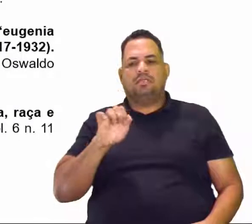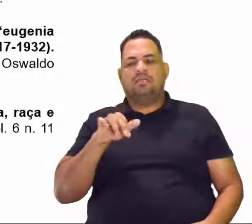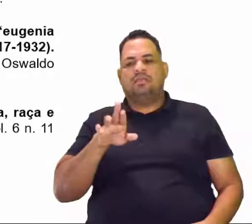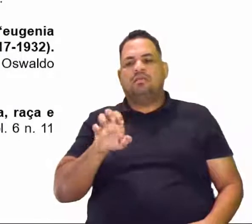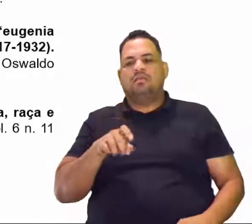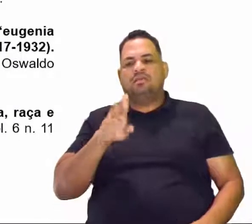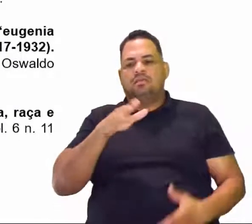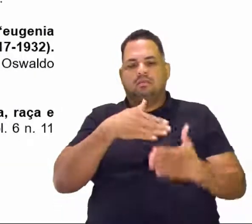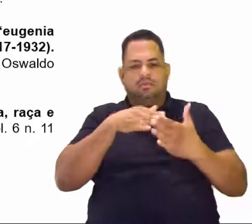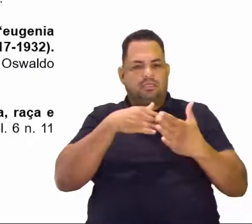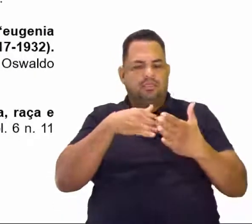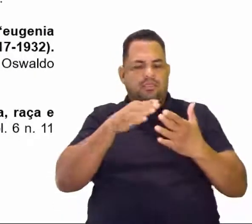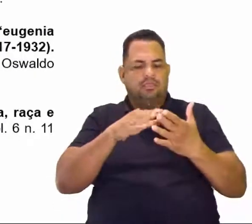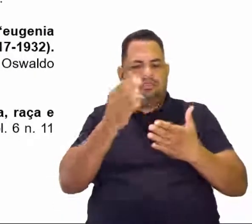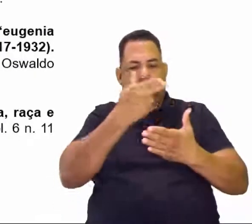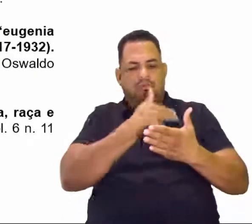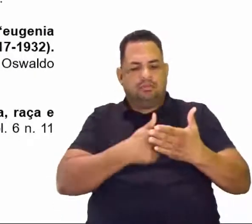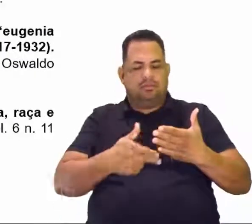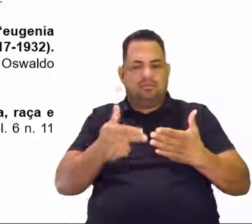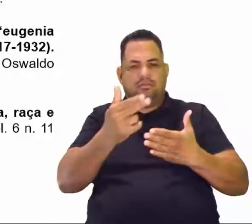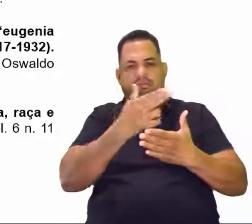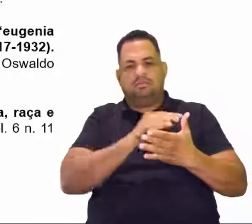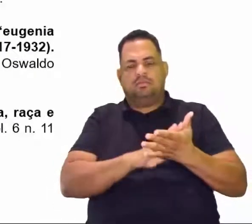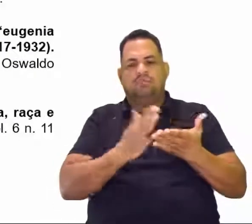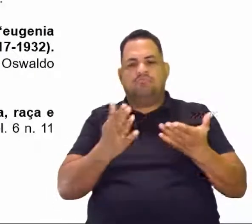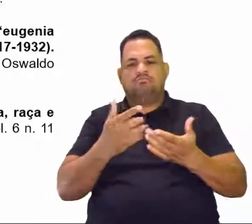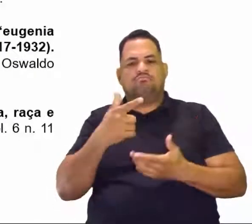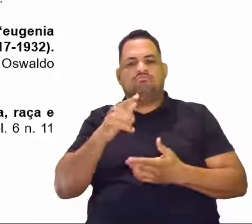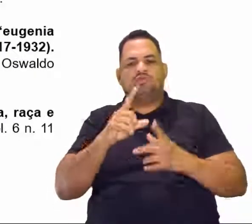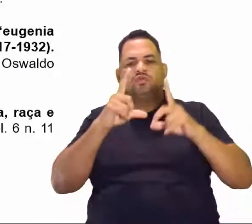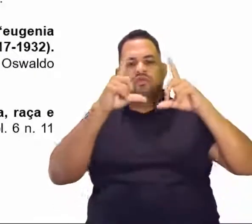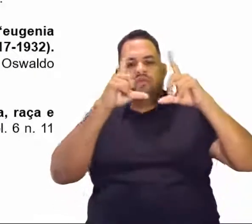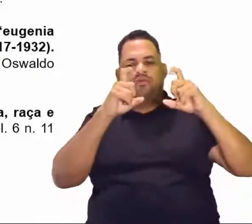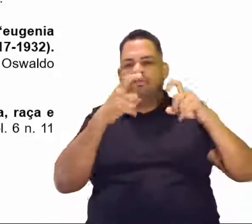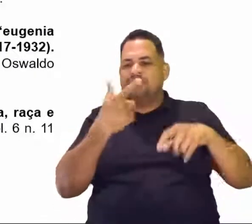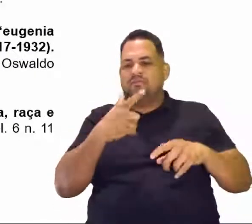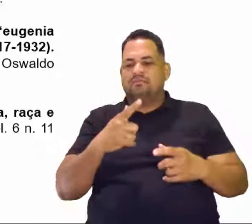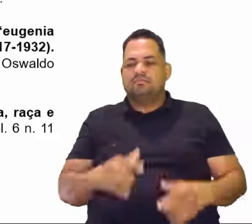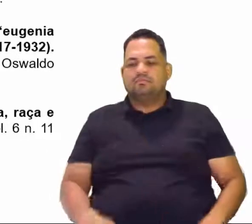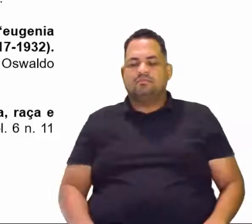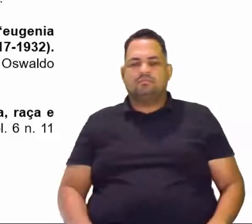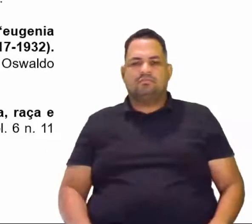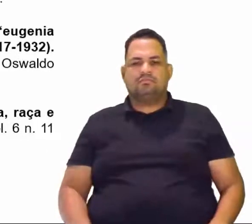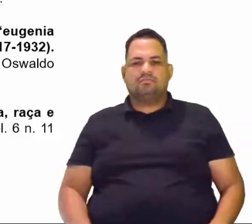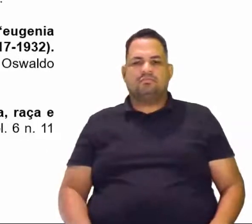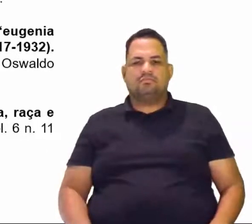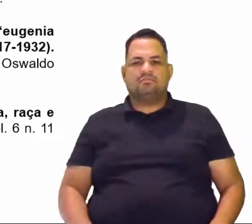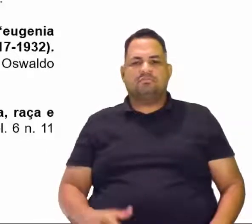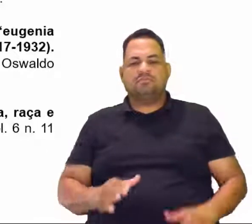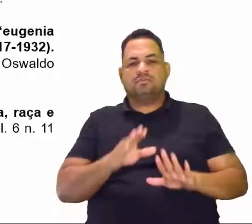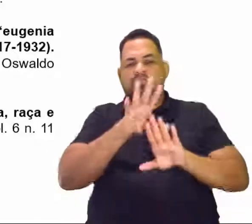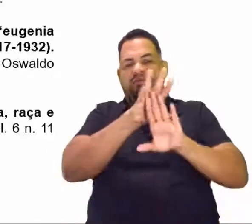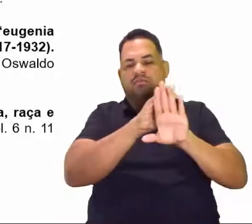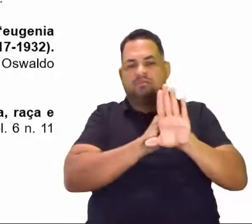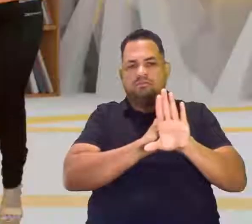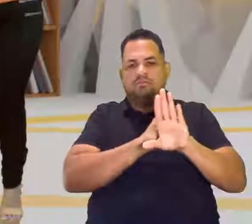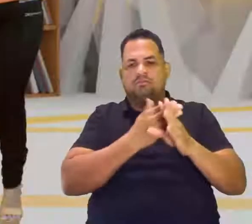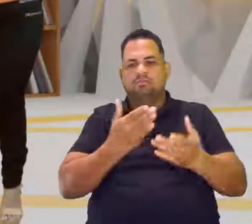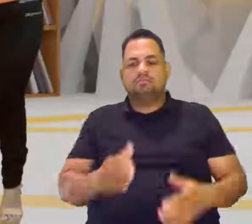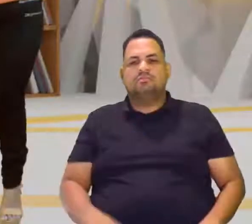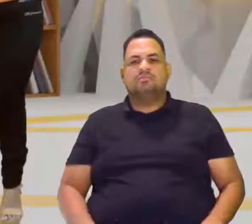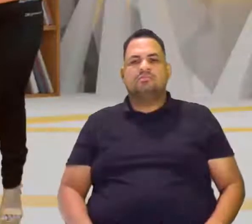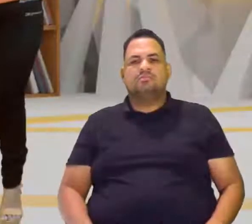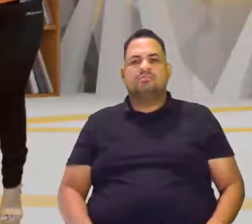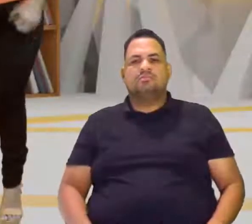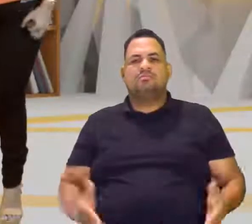ele pintava isso né Isso era pintado não existe a fotografia é Então essas são as nossas referências bibliográficas